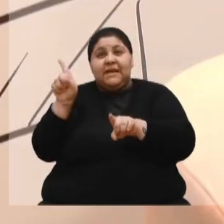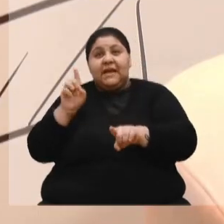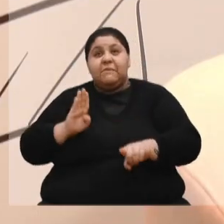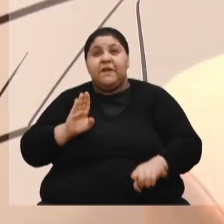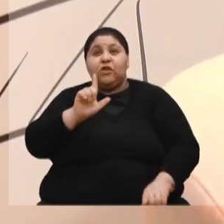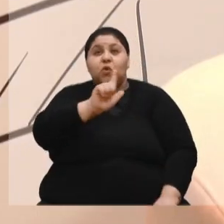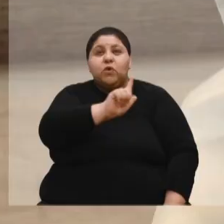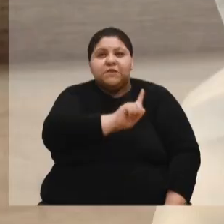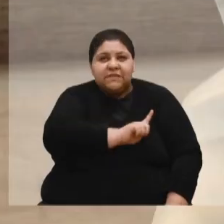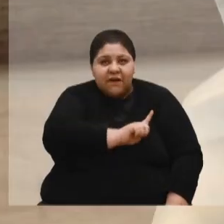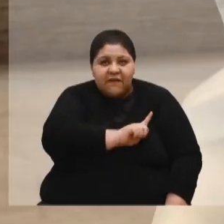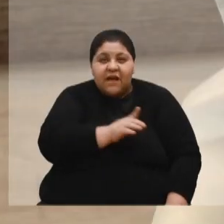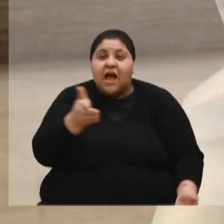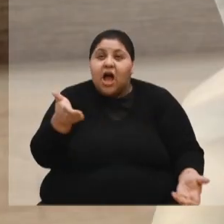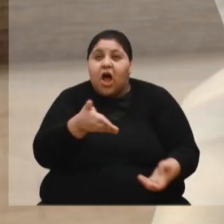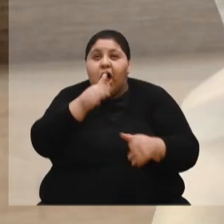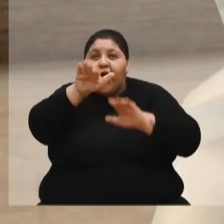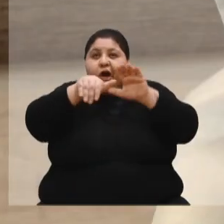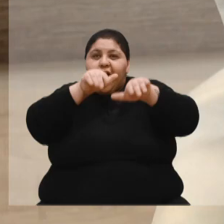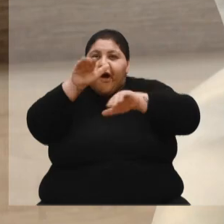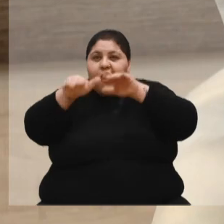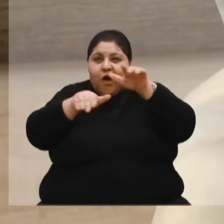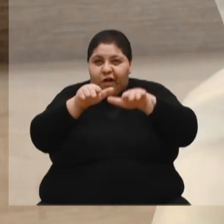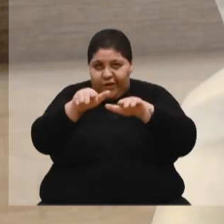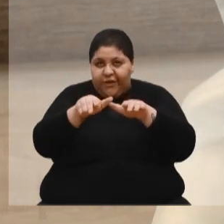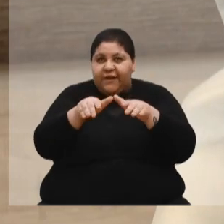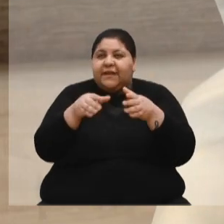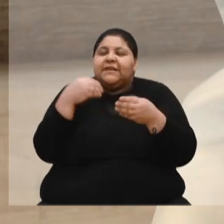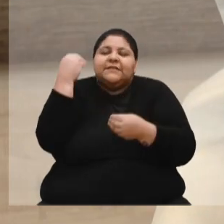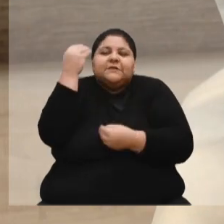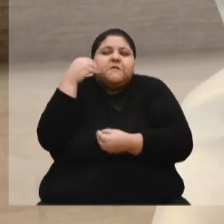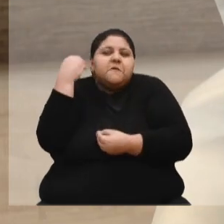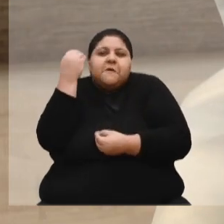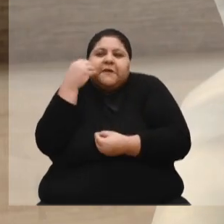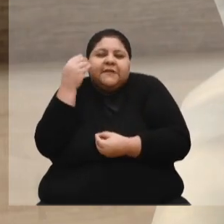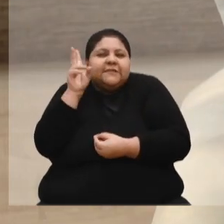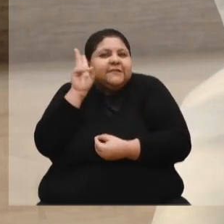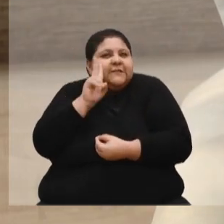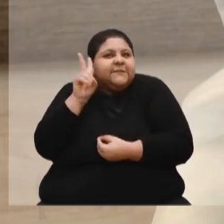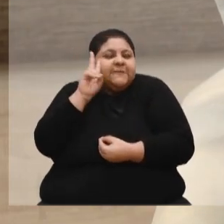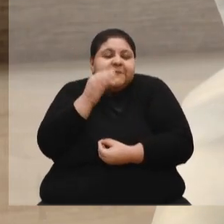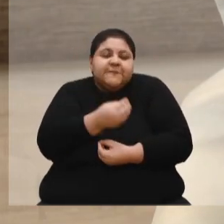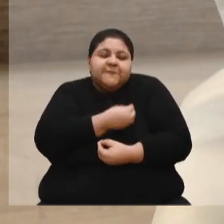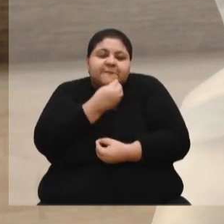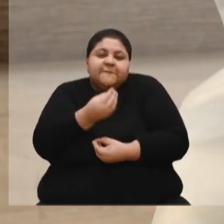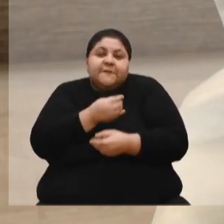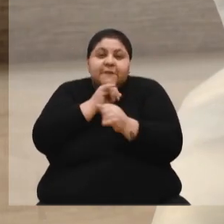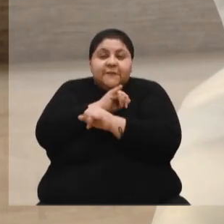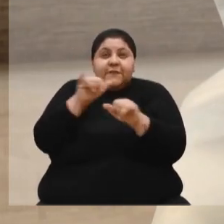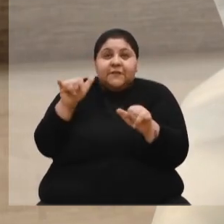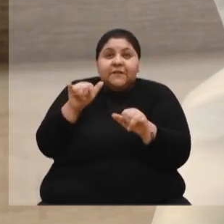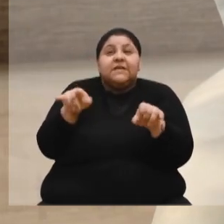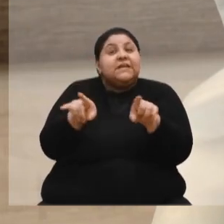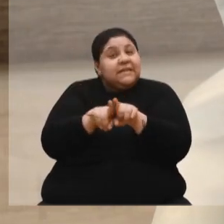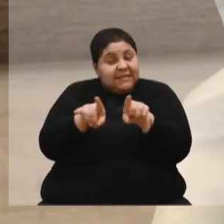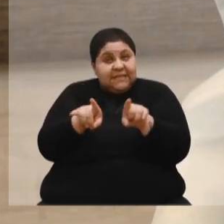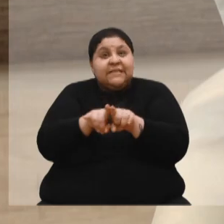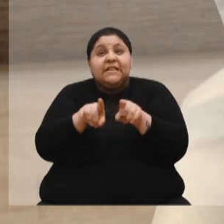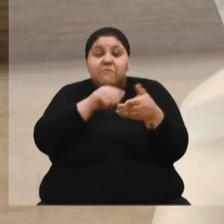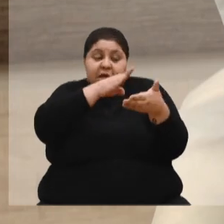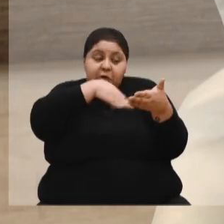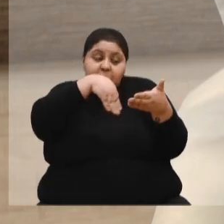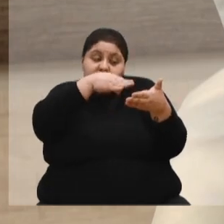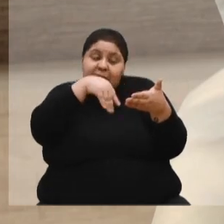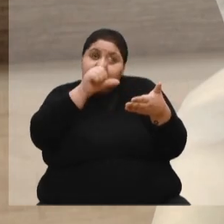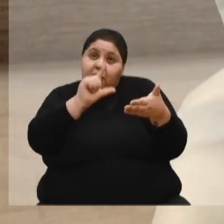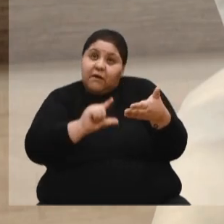Gonçalves. Então fica aí o convite, né, para comprar, experimentar a história, compartilhar e também, por que não, ali adiante, pintar um